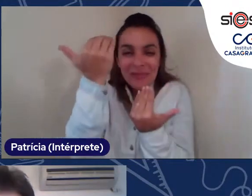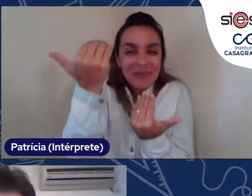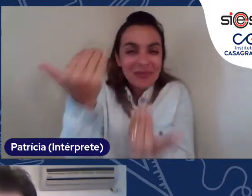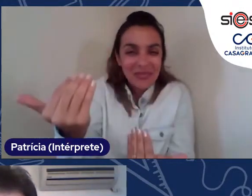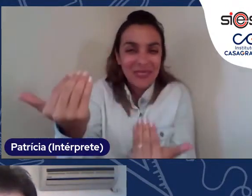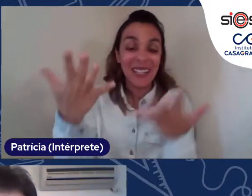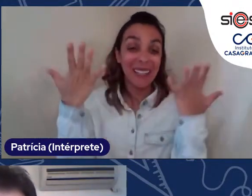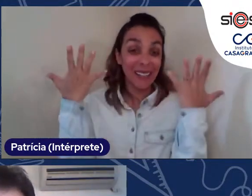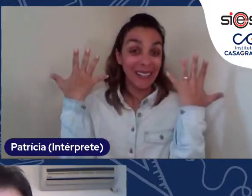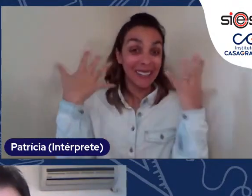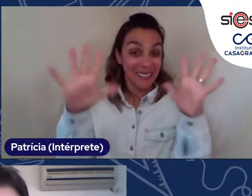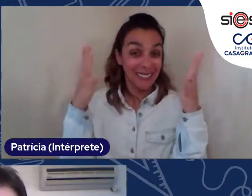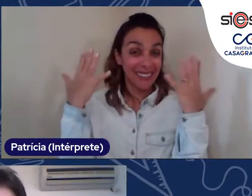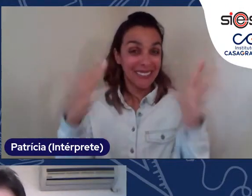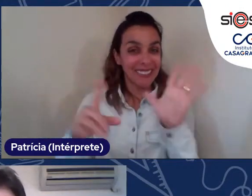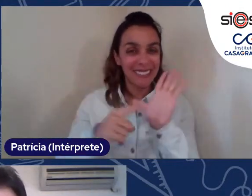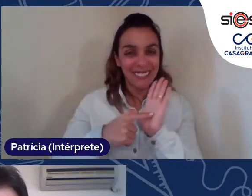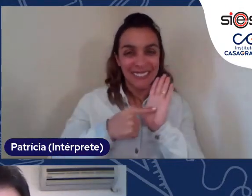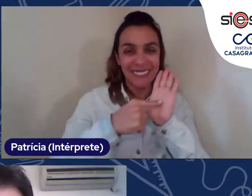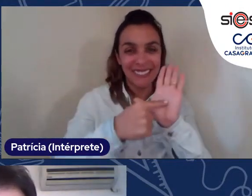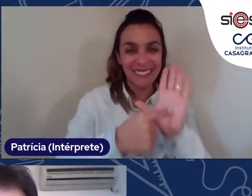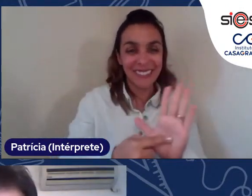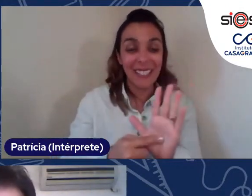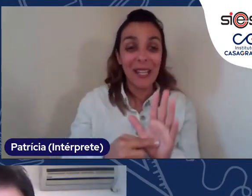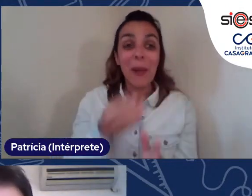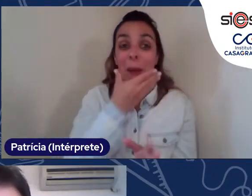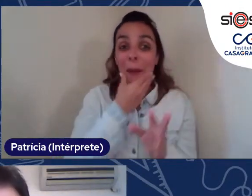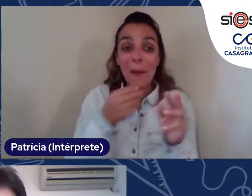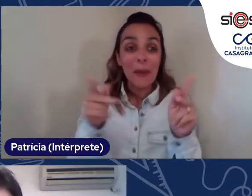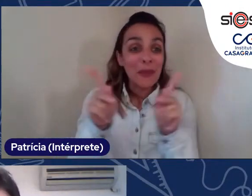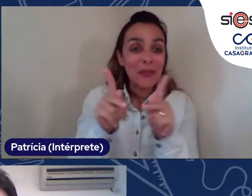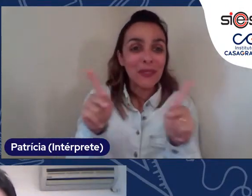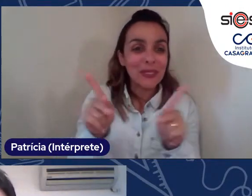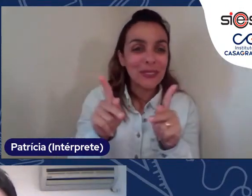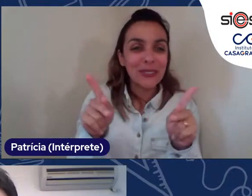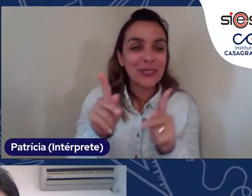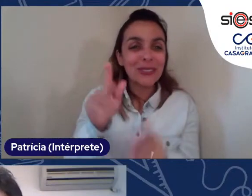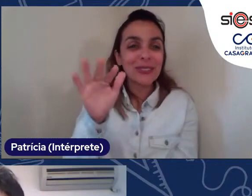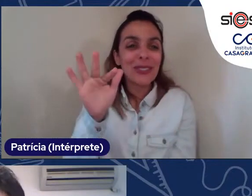Parabéns pela apresentação, professor Frutuoso. Foi